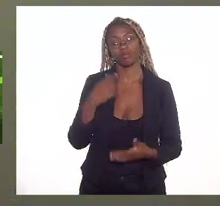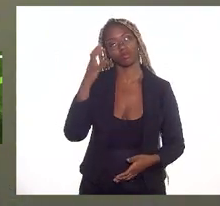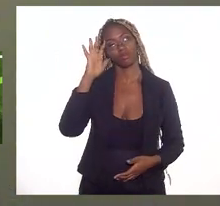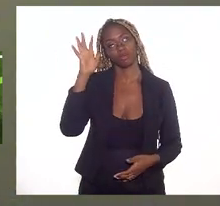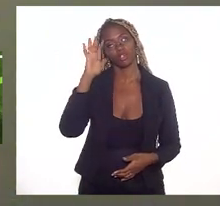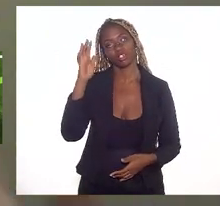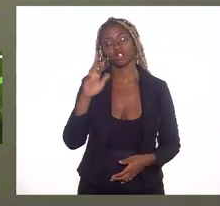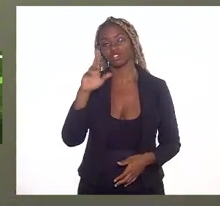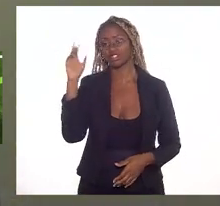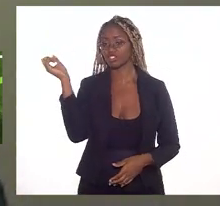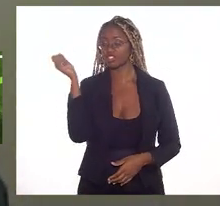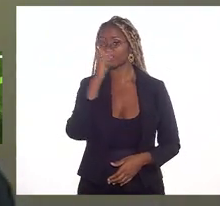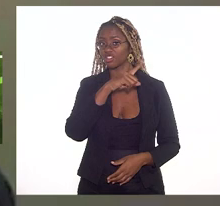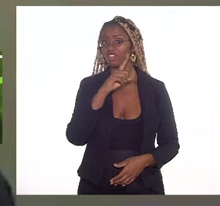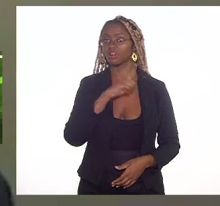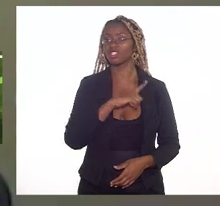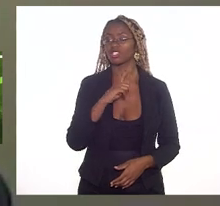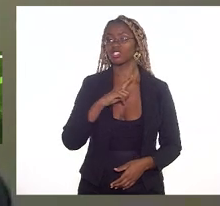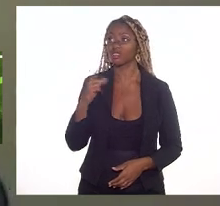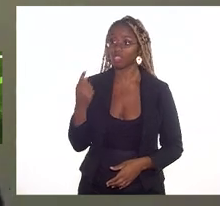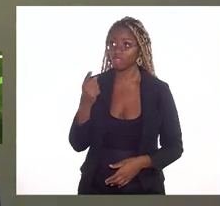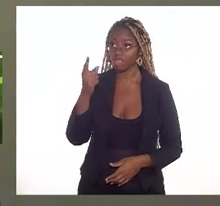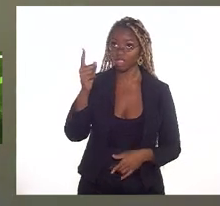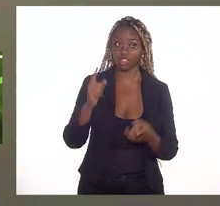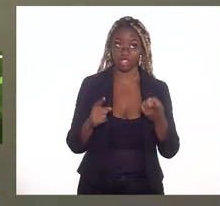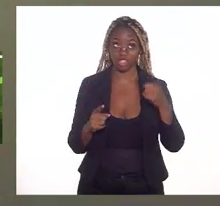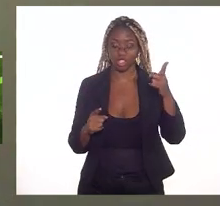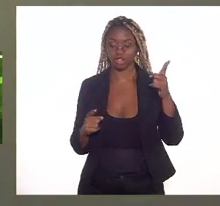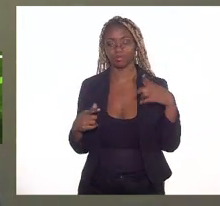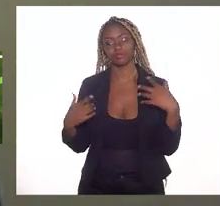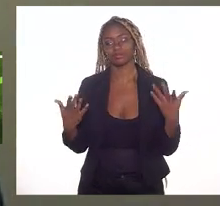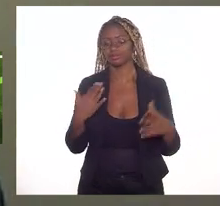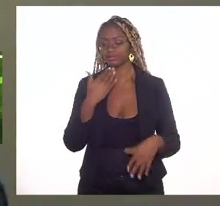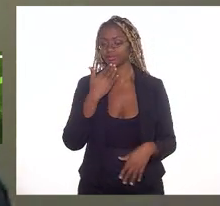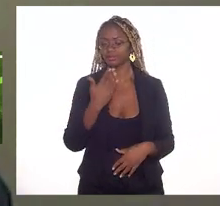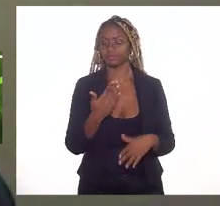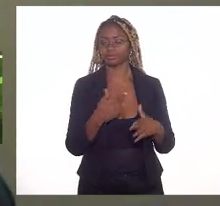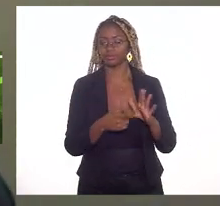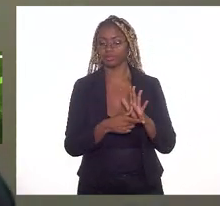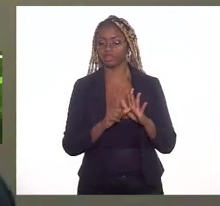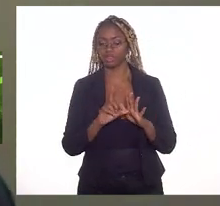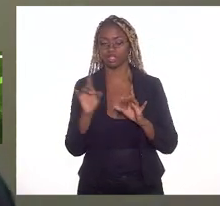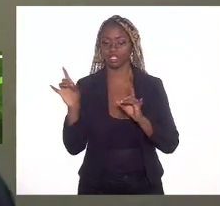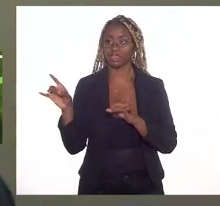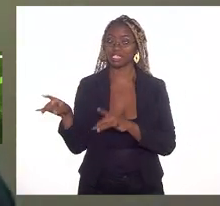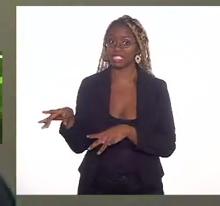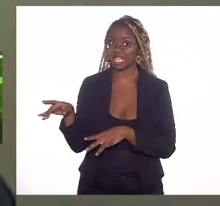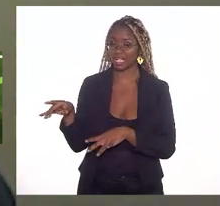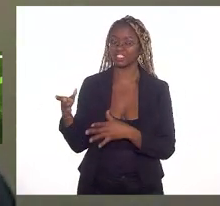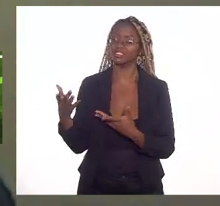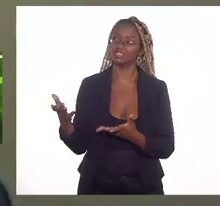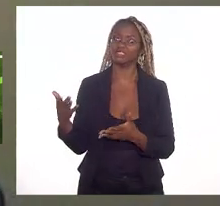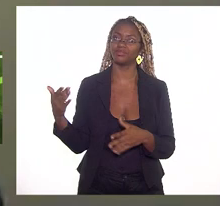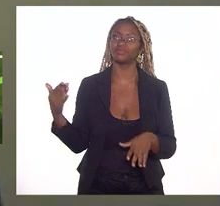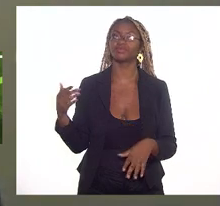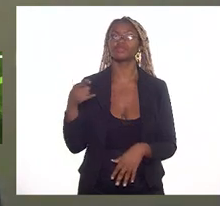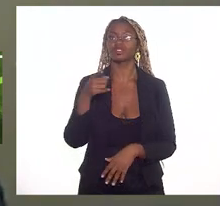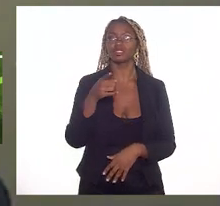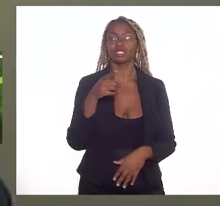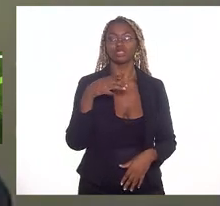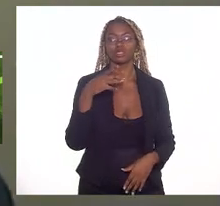as dificuldades que possam existir no interior. Então, pedi, antes da sua saída, para a doutora Maria Augusta fazer as